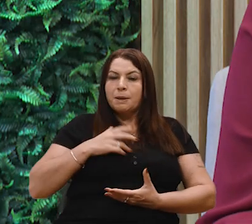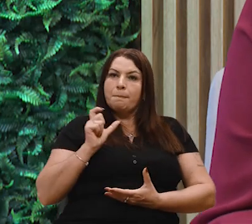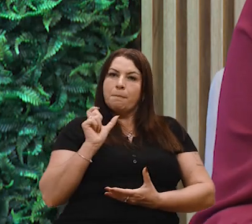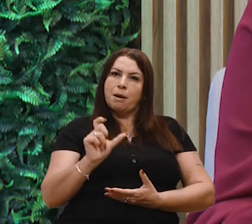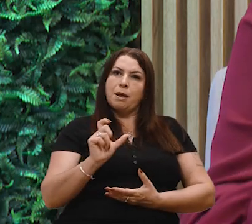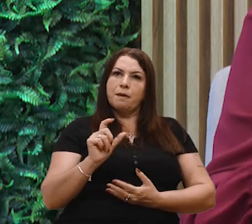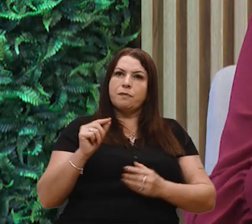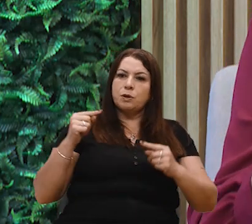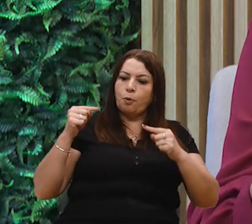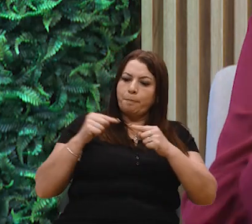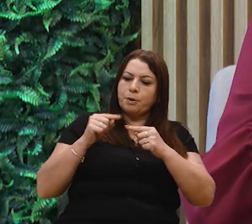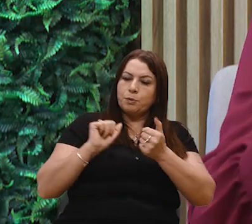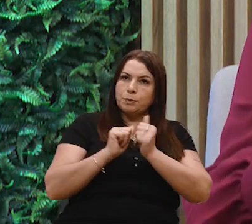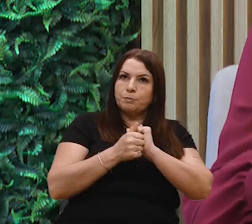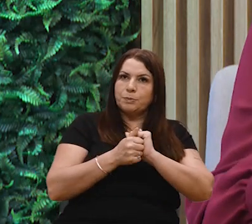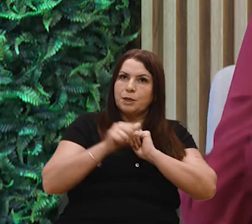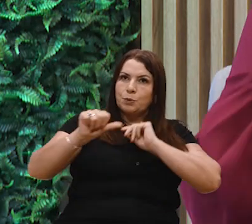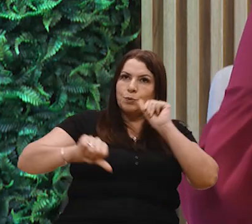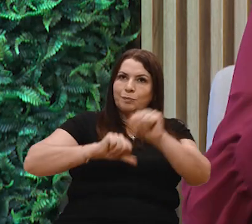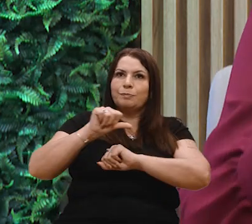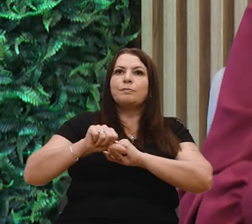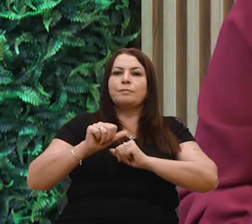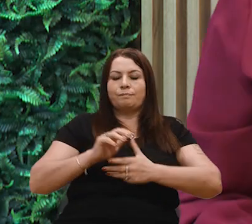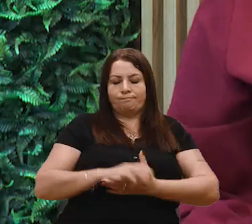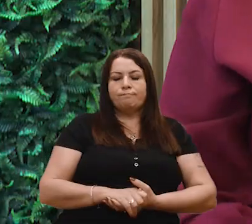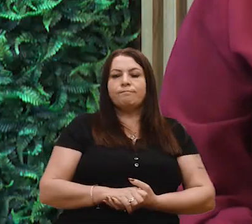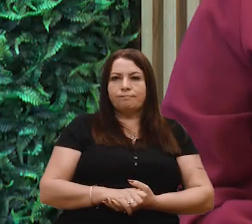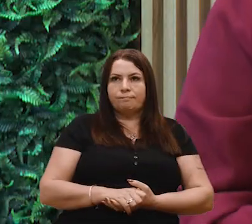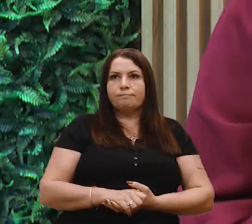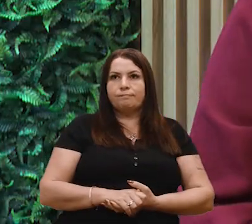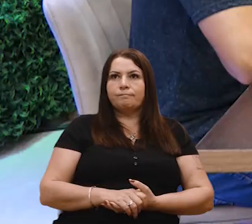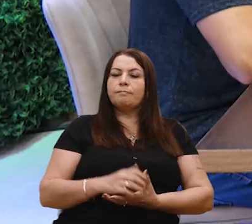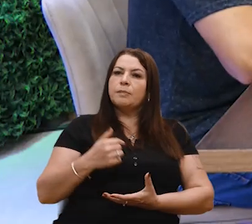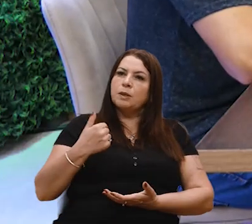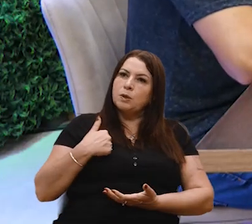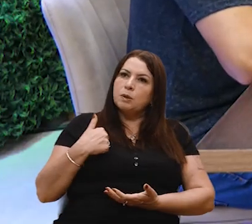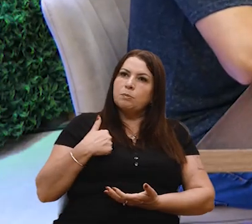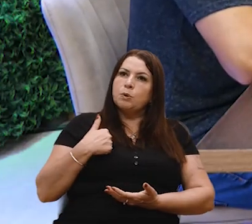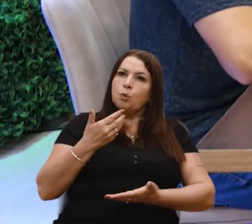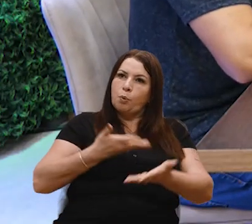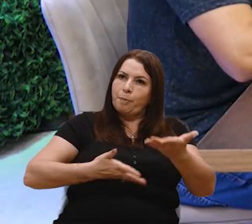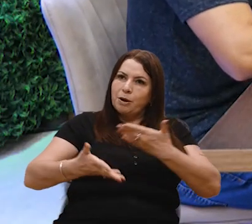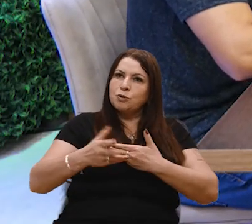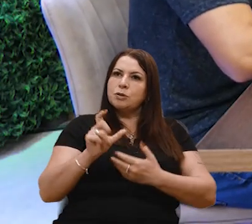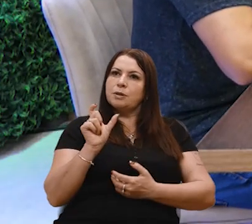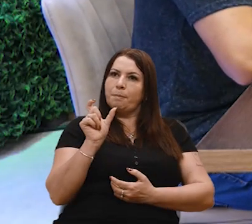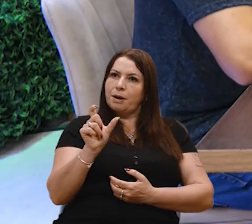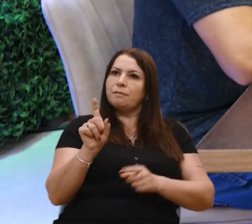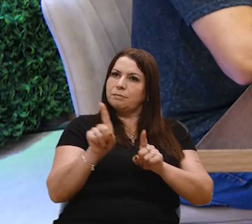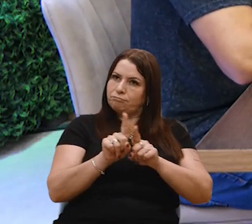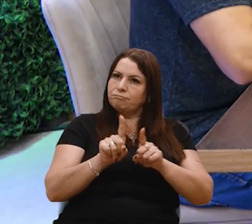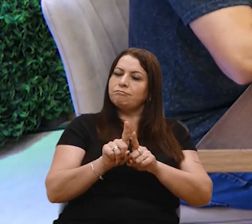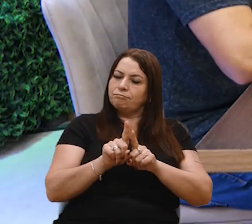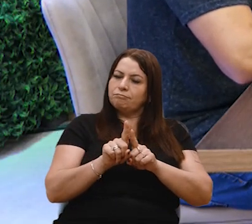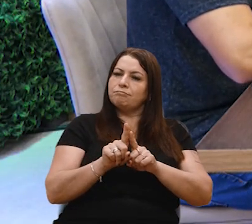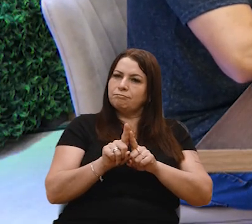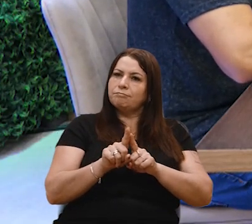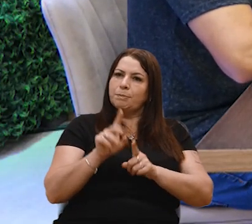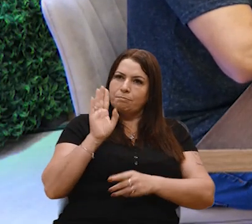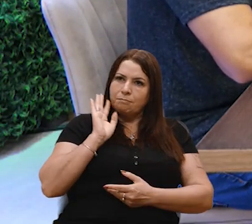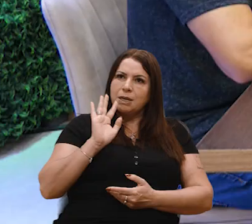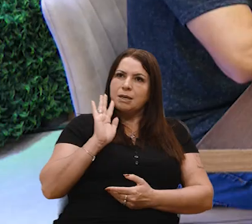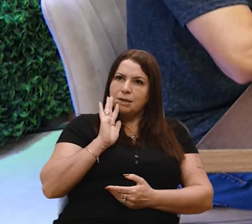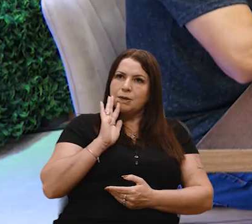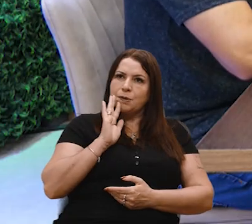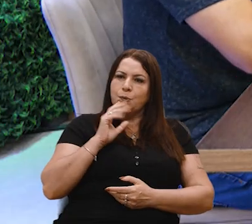Então, para mim, a palavra que tem a ver com o esporte é transformação. Eu compartilho essa palavra aí. Eu